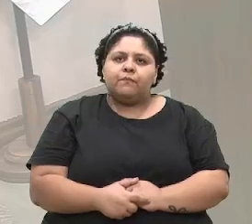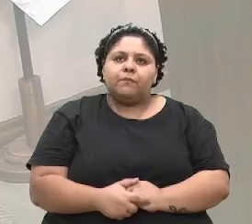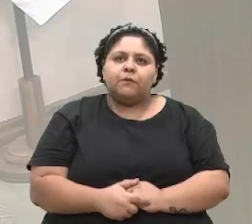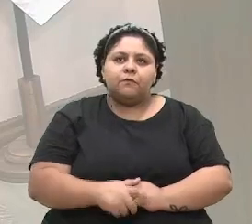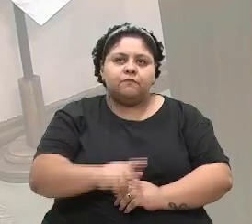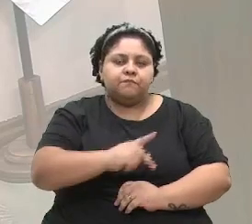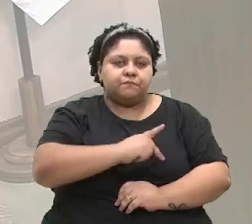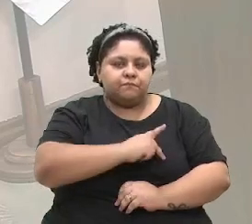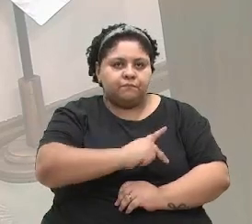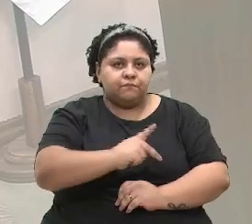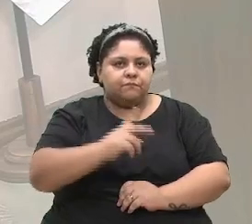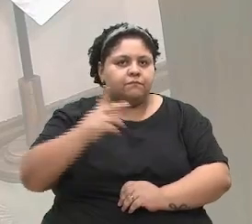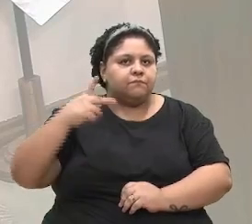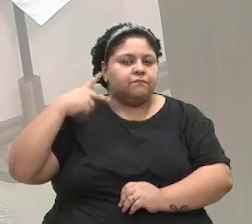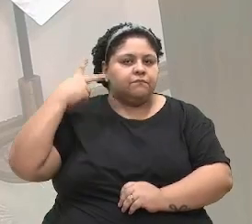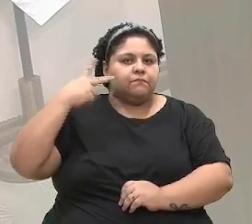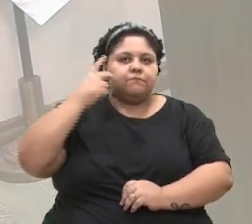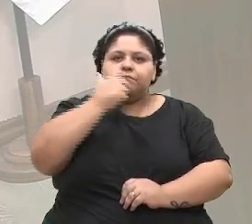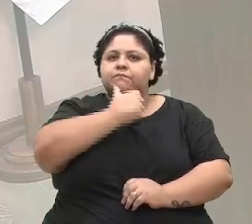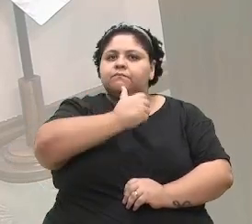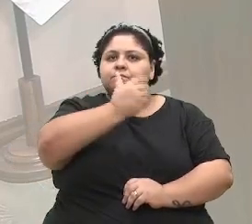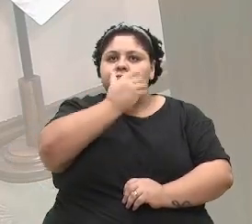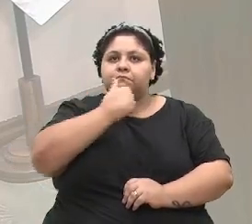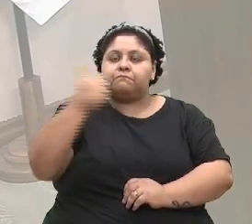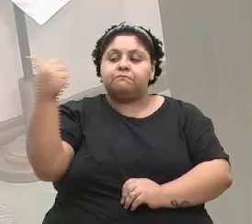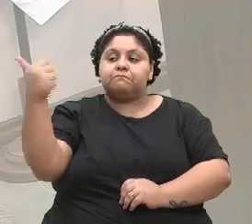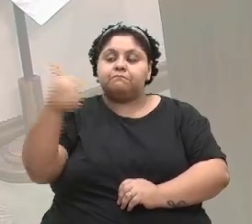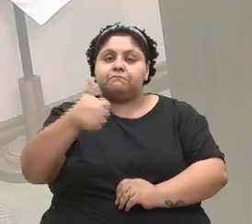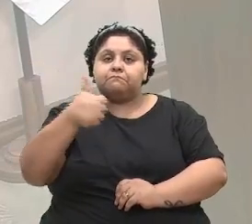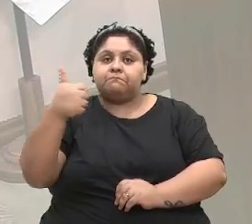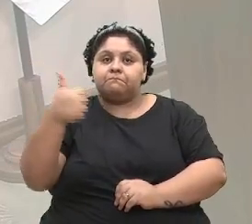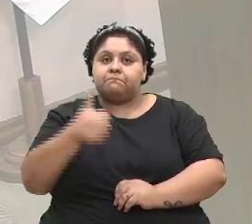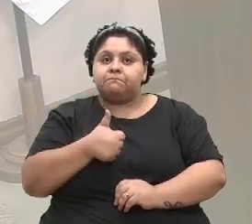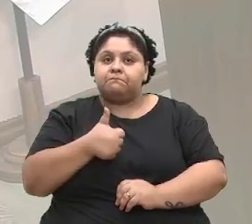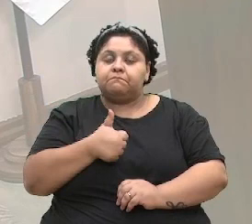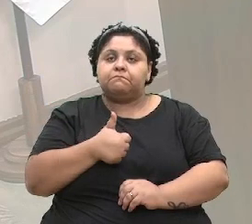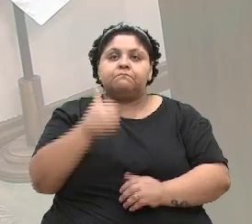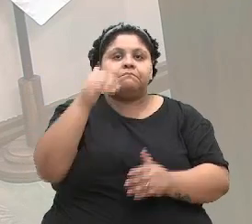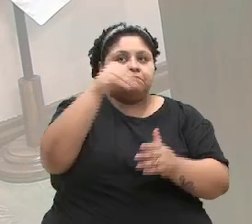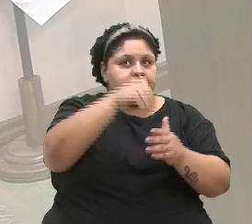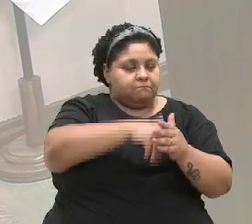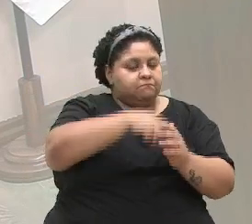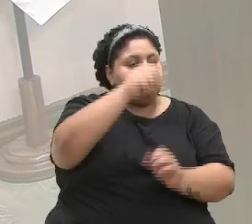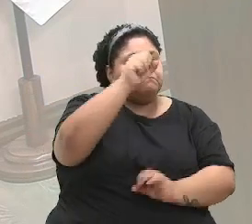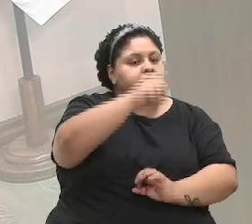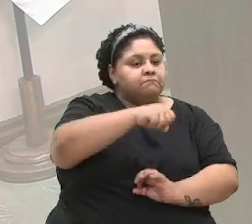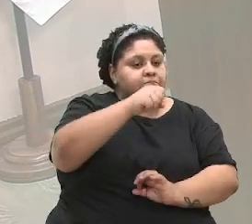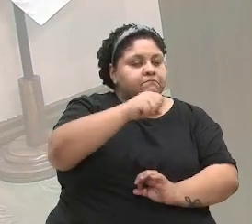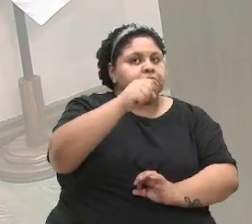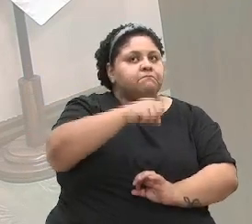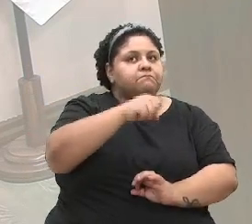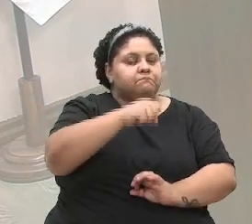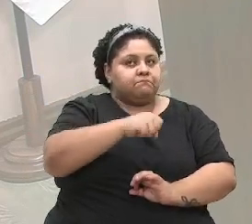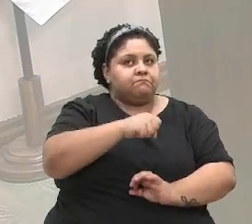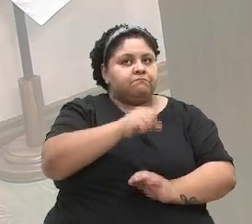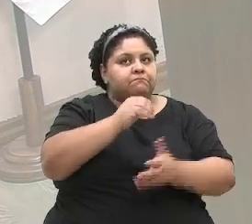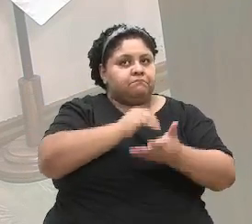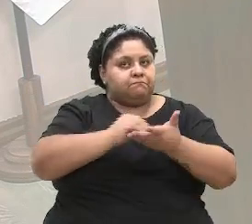Senhora presidente, senhores vereadores, meramente eu votarei favorável, vereador secretário